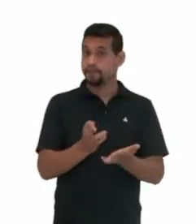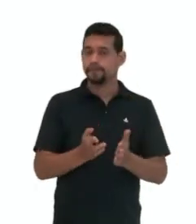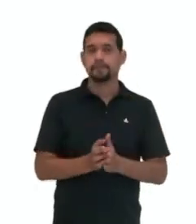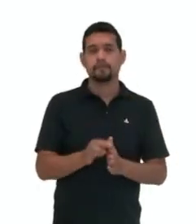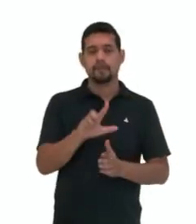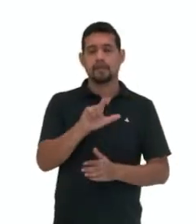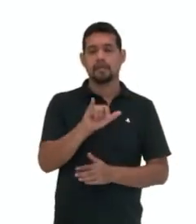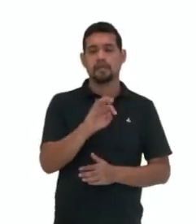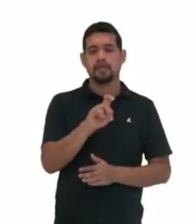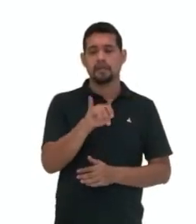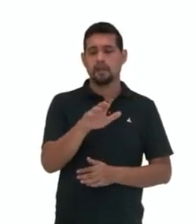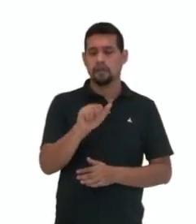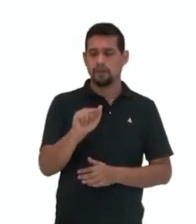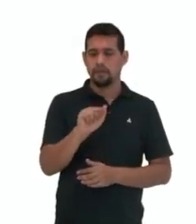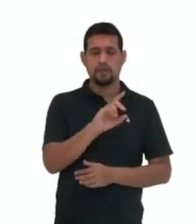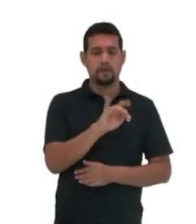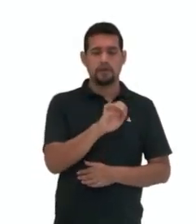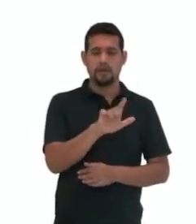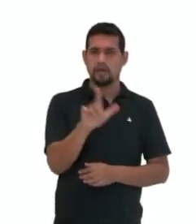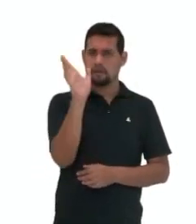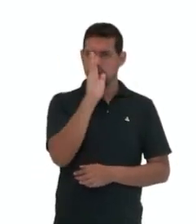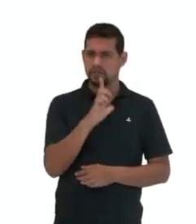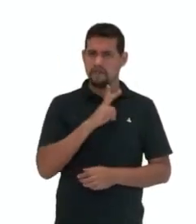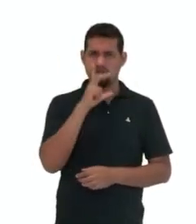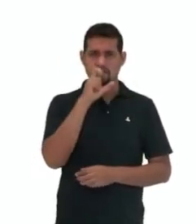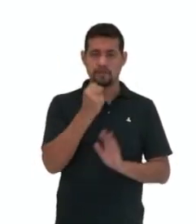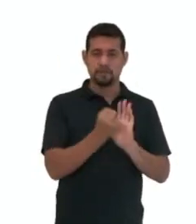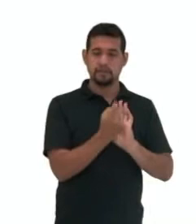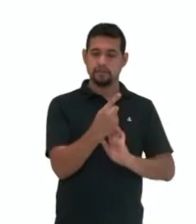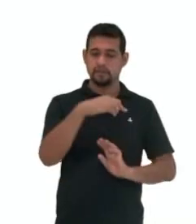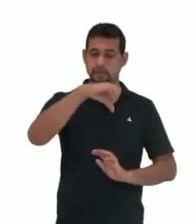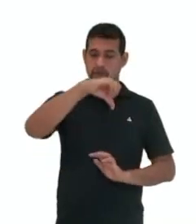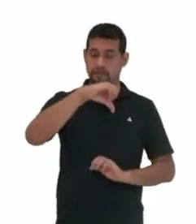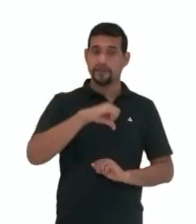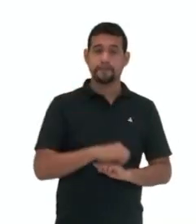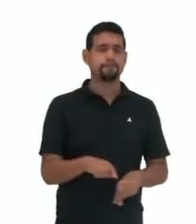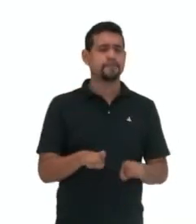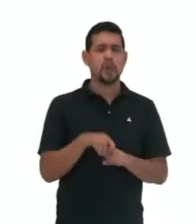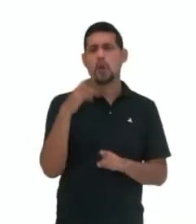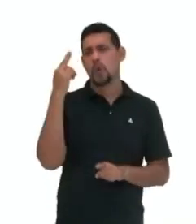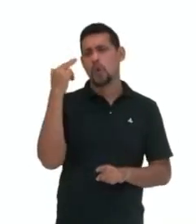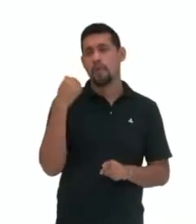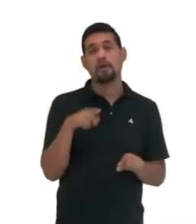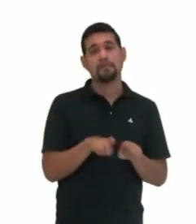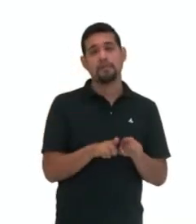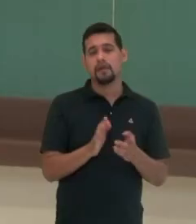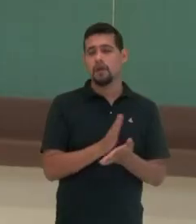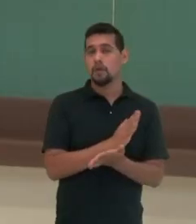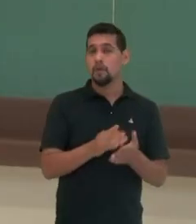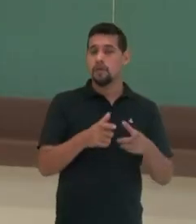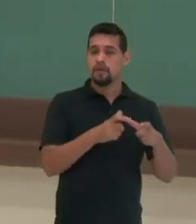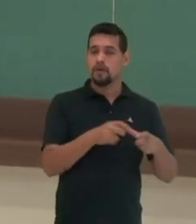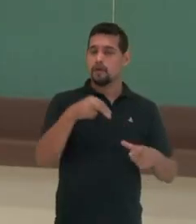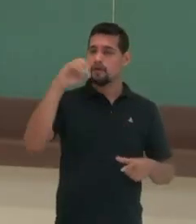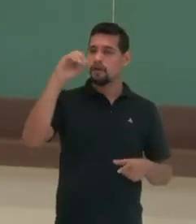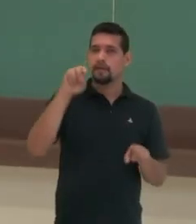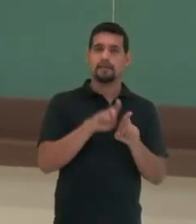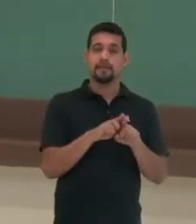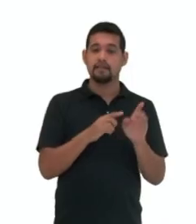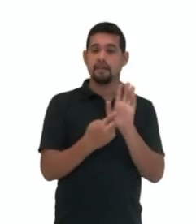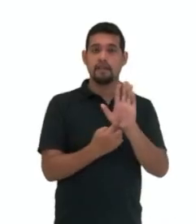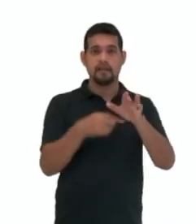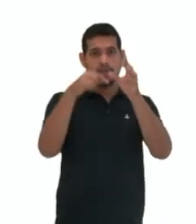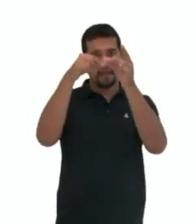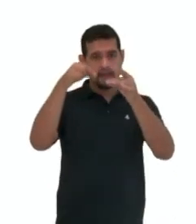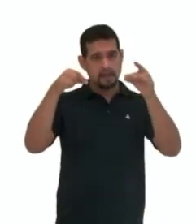A literatura de cordel, né, no Brasil ganhou força no século XIX e é comum no interior do Nordeste. Ela é exposta em